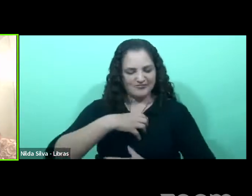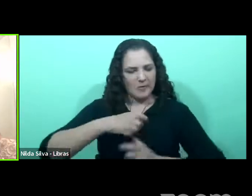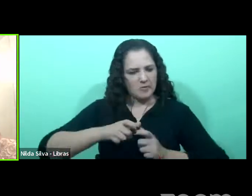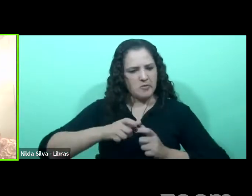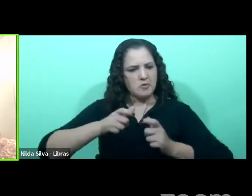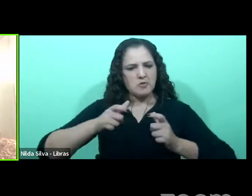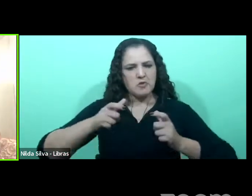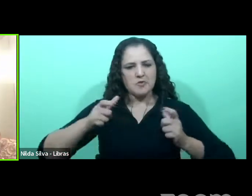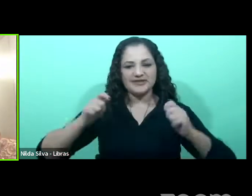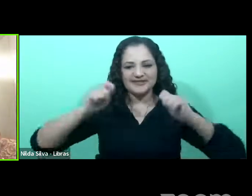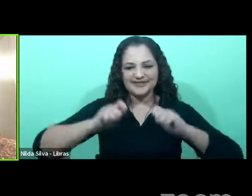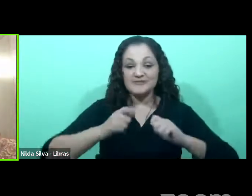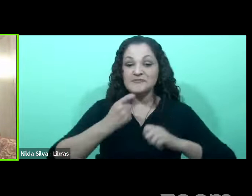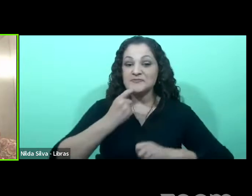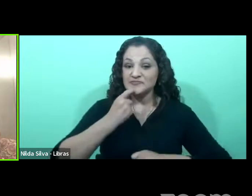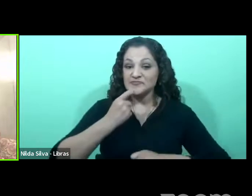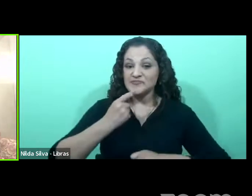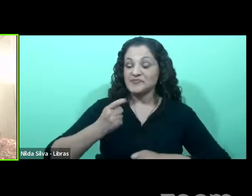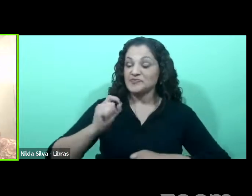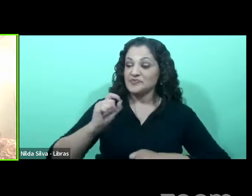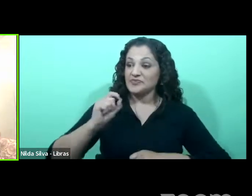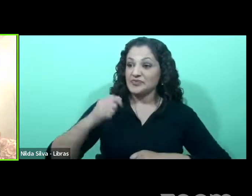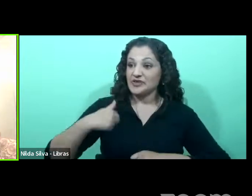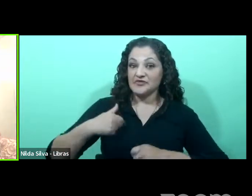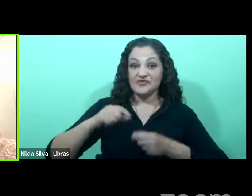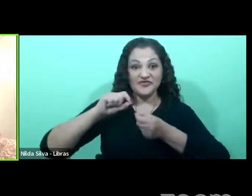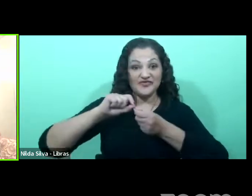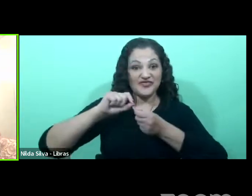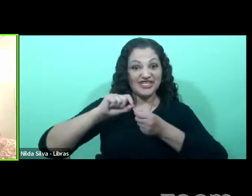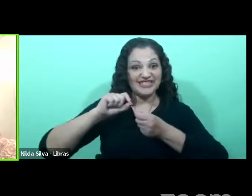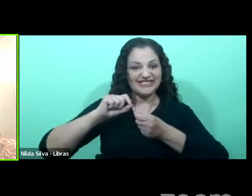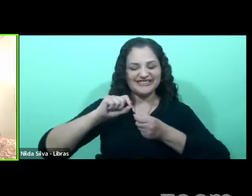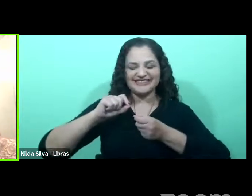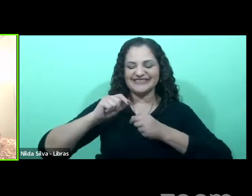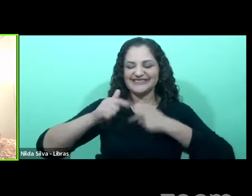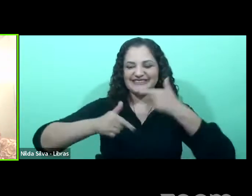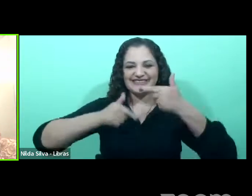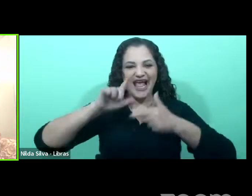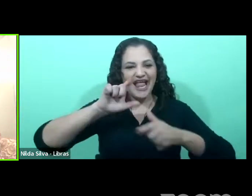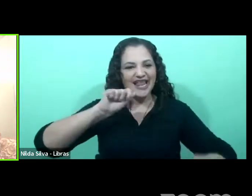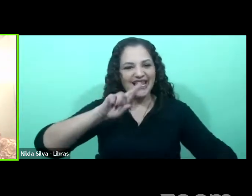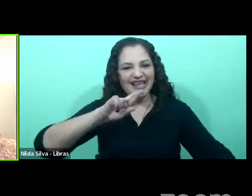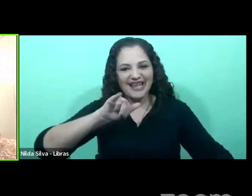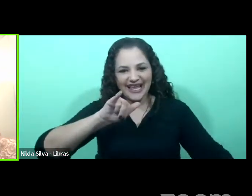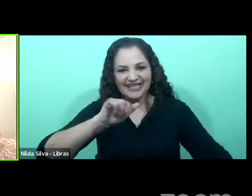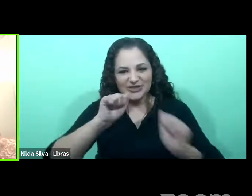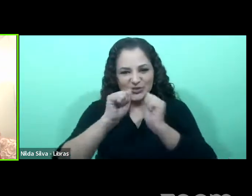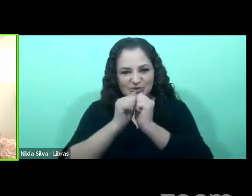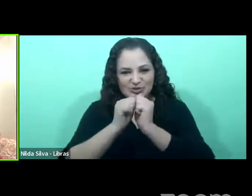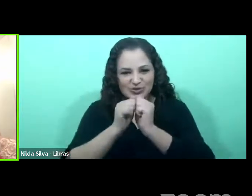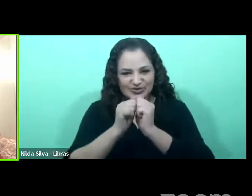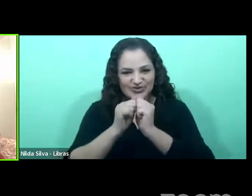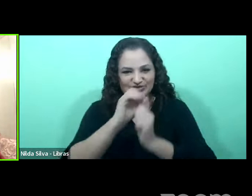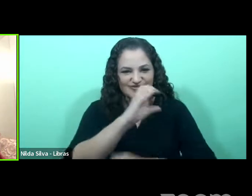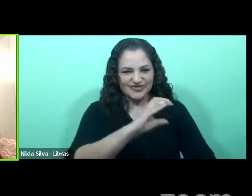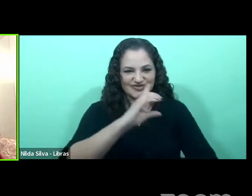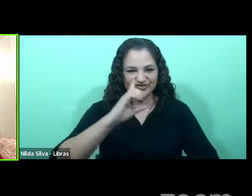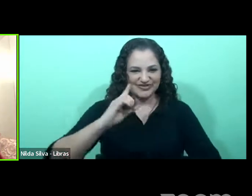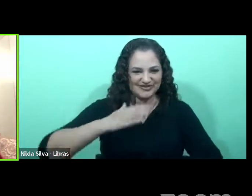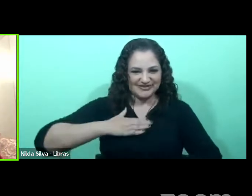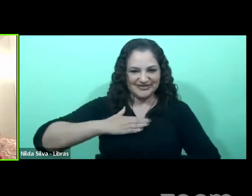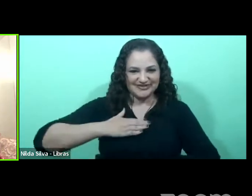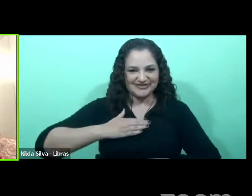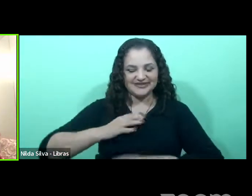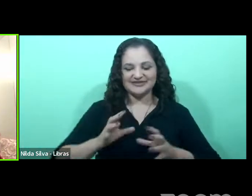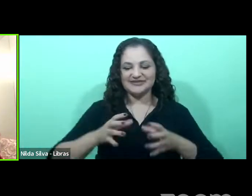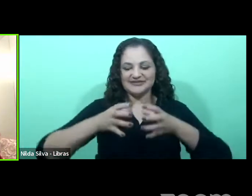possível. Recentemente fizemos um trabalho, né? A Lari está aqui, que também coordena comigo o observatório, aqui num